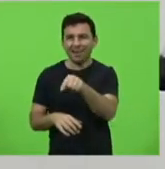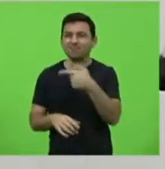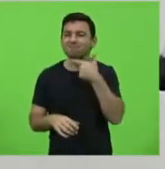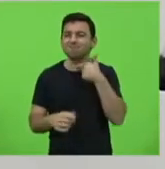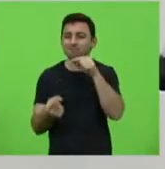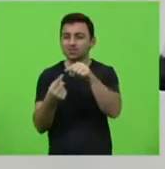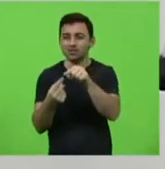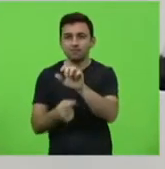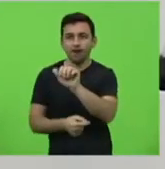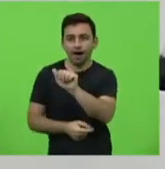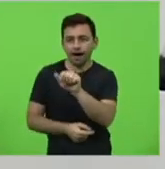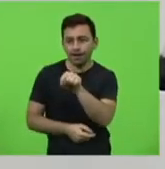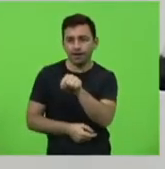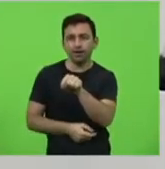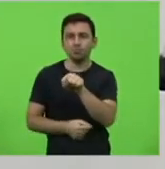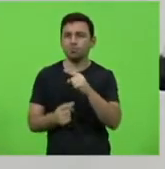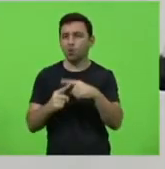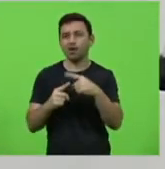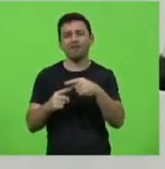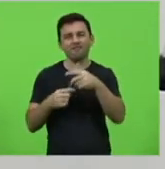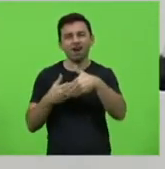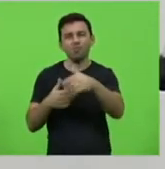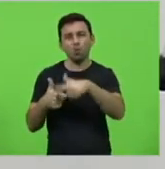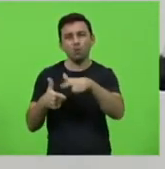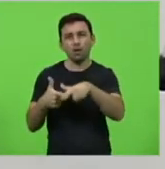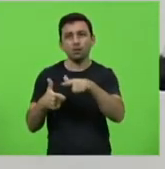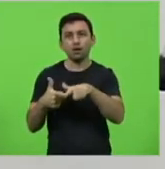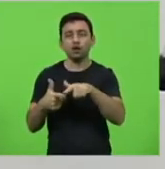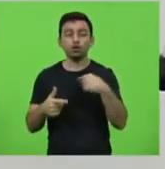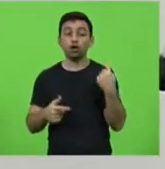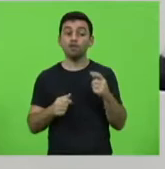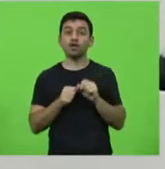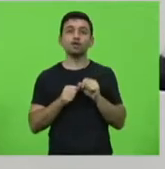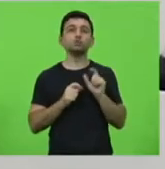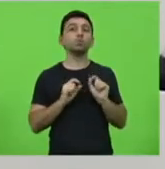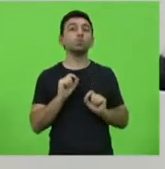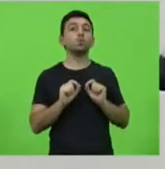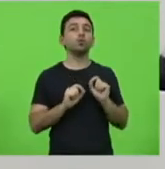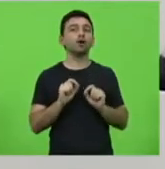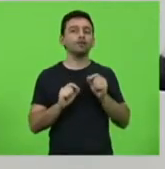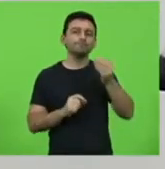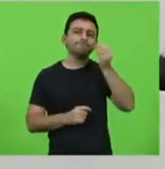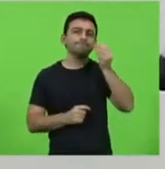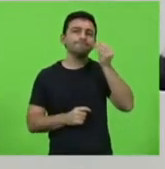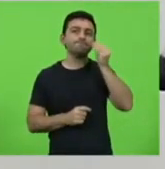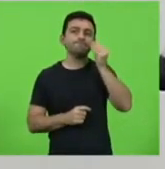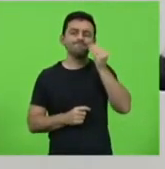ia sobrar dificuldades. Nós fizemos o quê? Aqui nós tentamos encontrar as